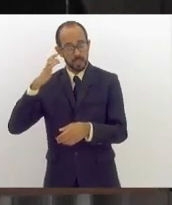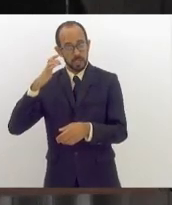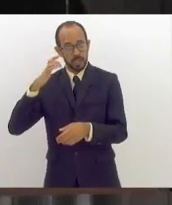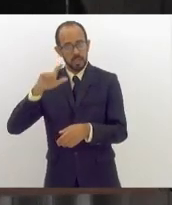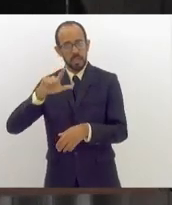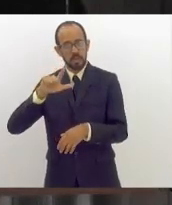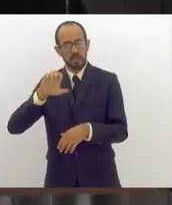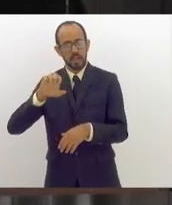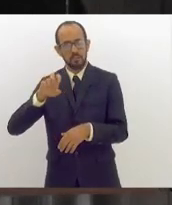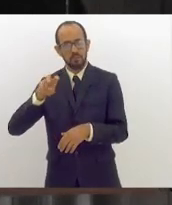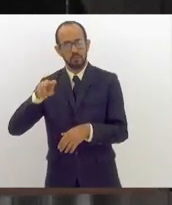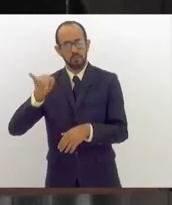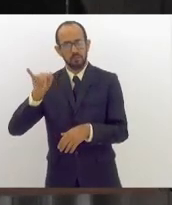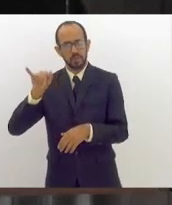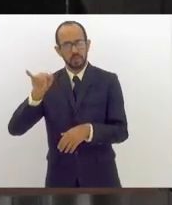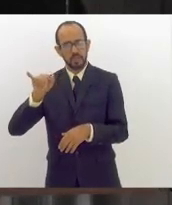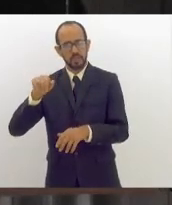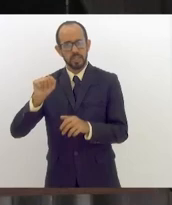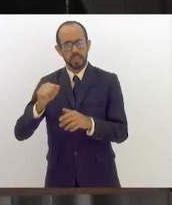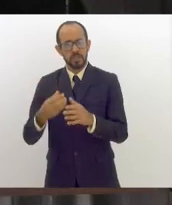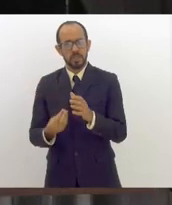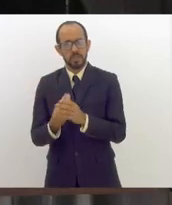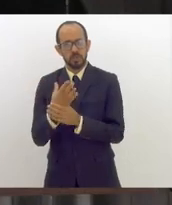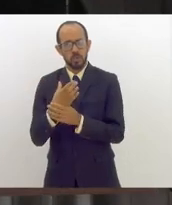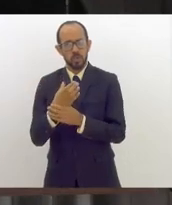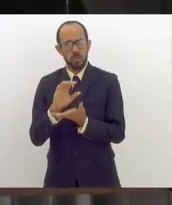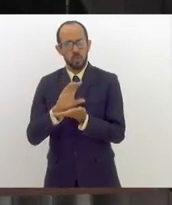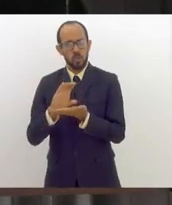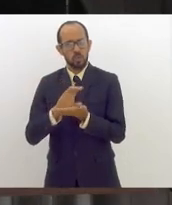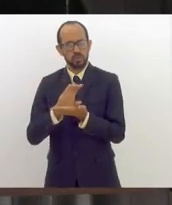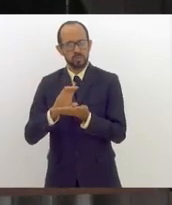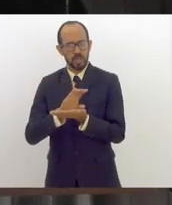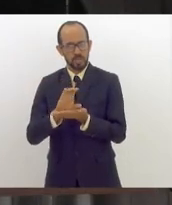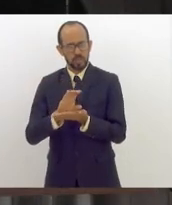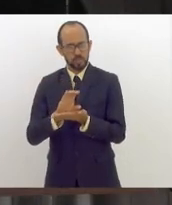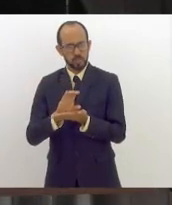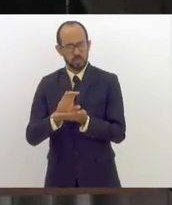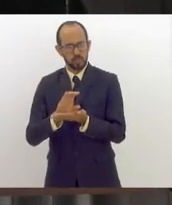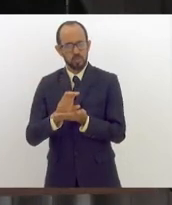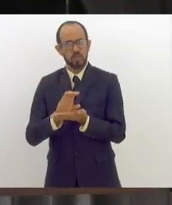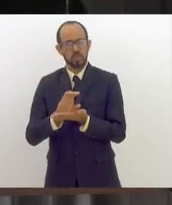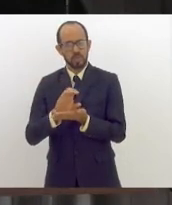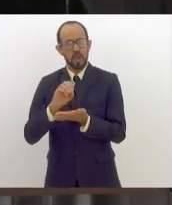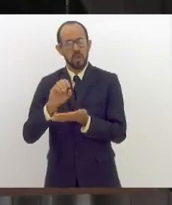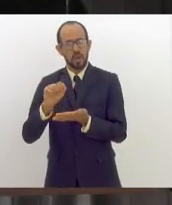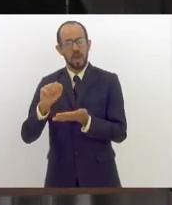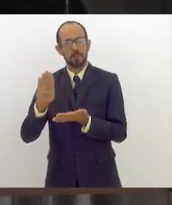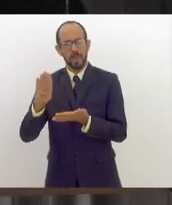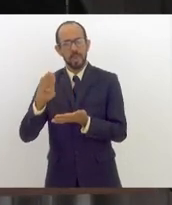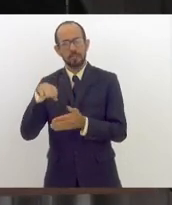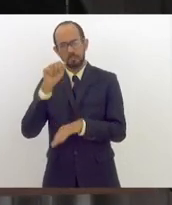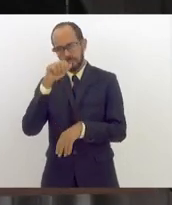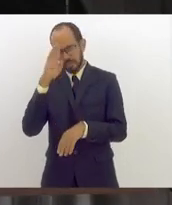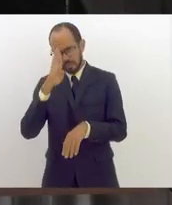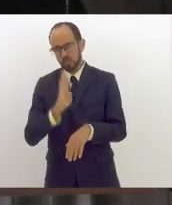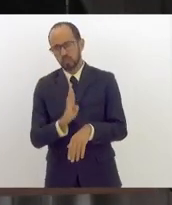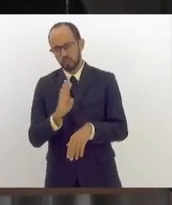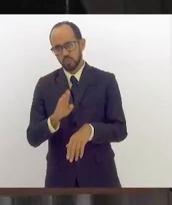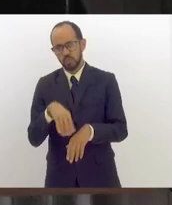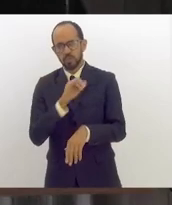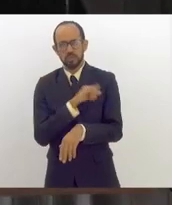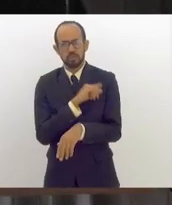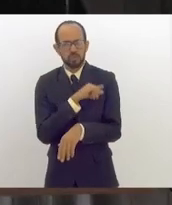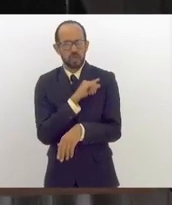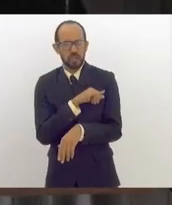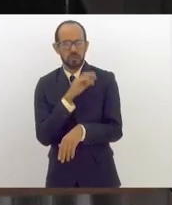a sessão solene de instalação do Conselho Federal da Ordem dos Advogados do Brasil Rio de Janeiro é palco de nossa história é o Relicário